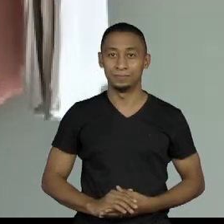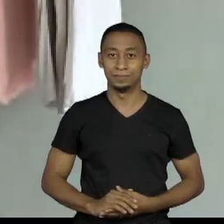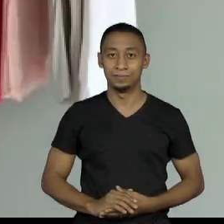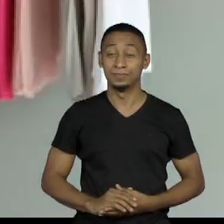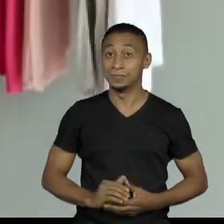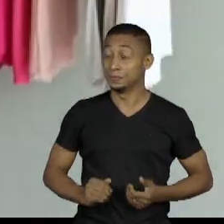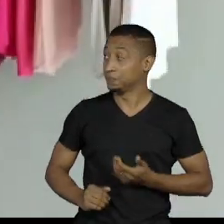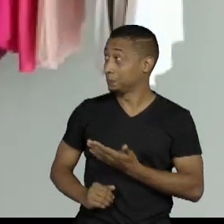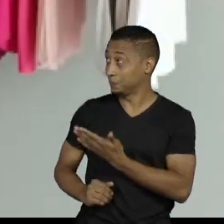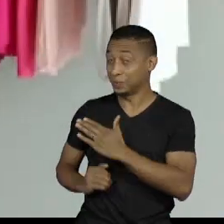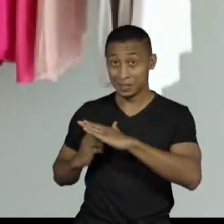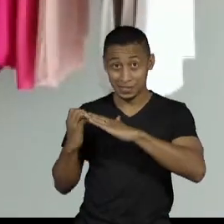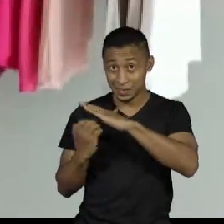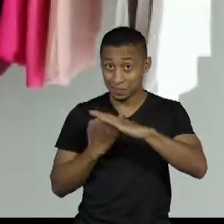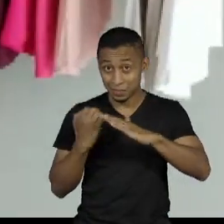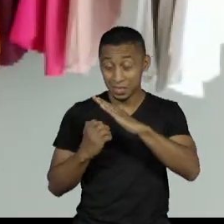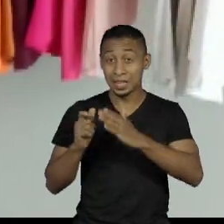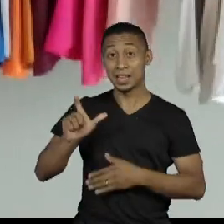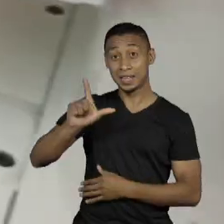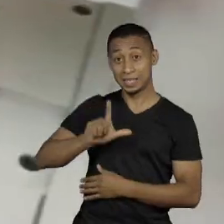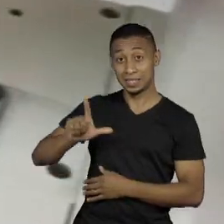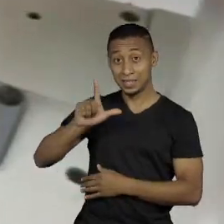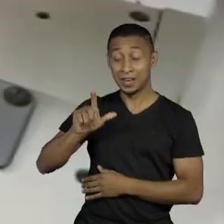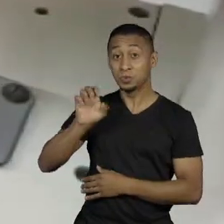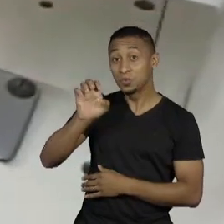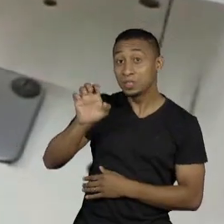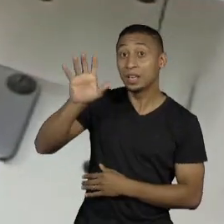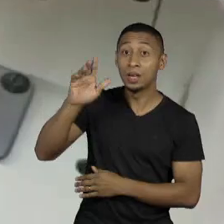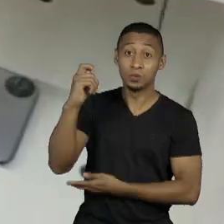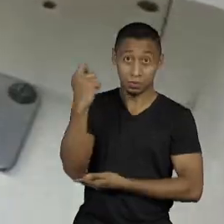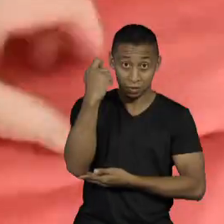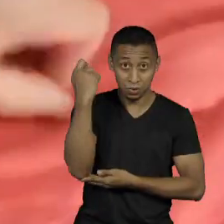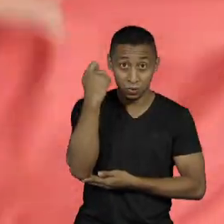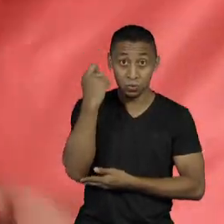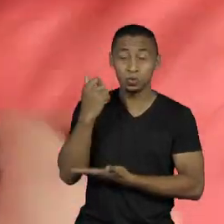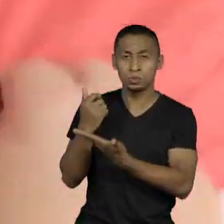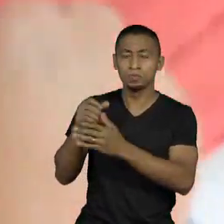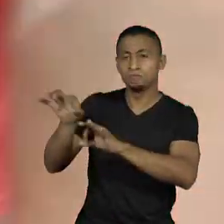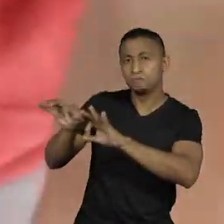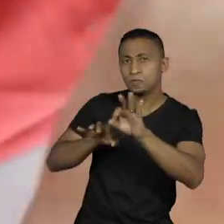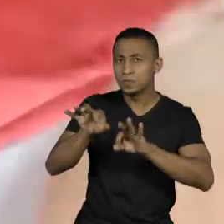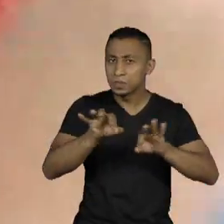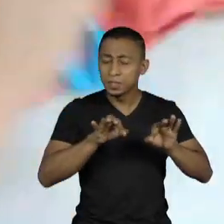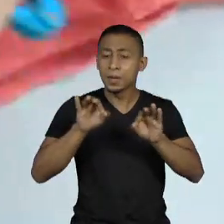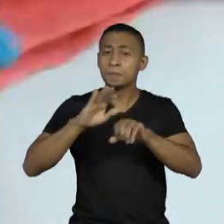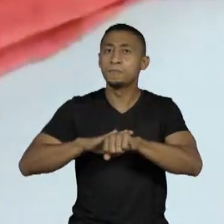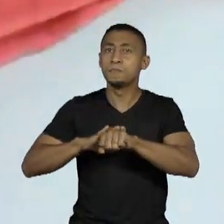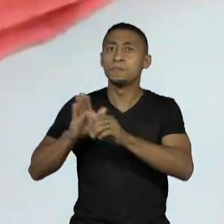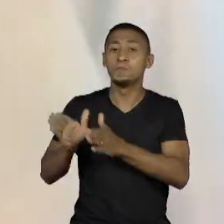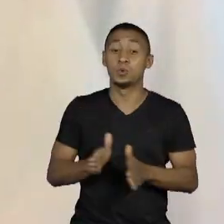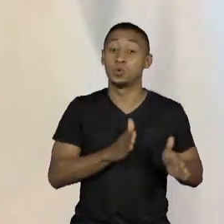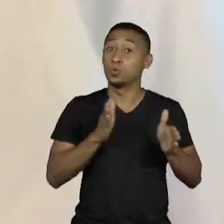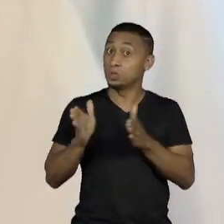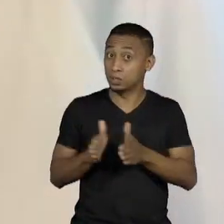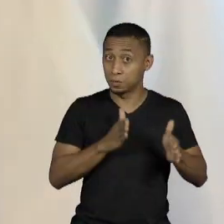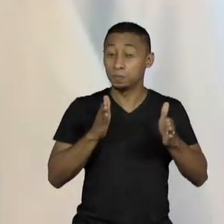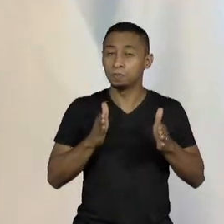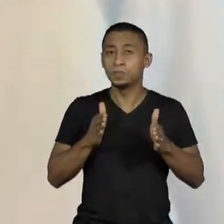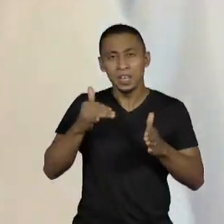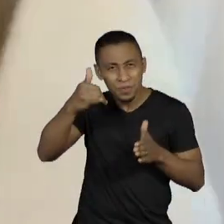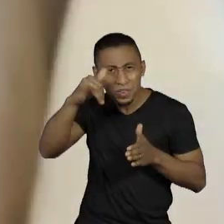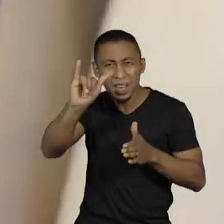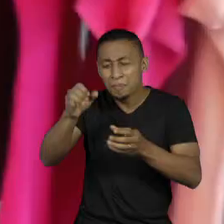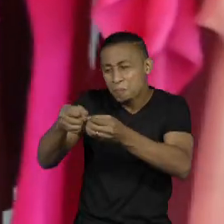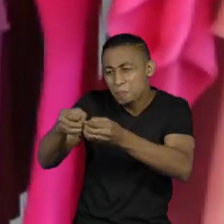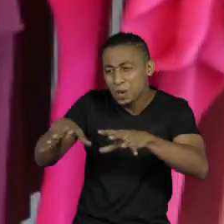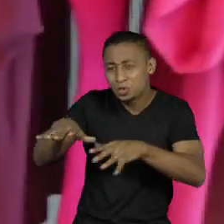Esta confecção em Lajeado, no Rio Grande do Sul, procura trilhar o caminho da produção com menor impacto ao meio